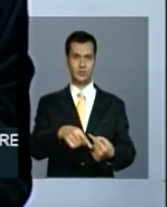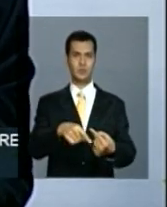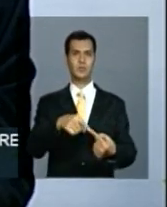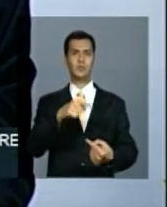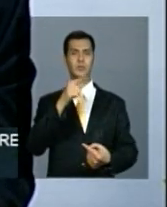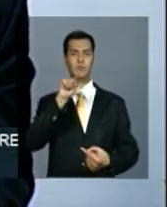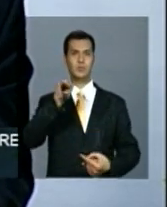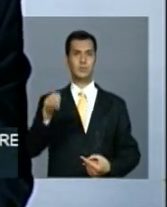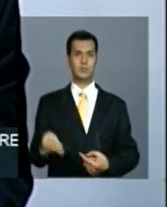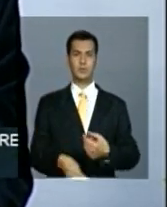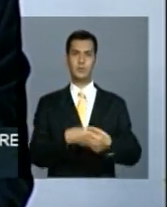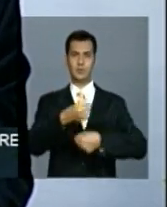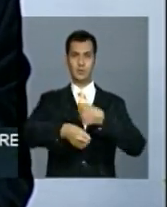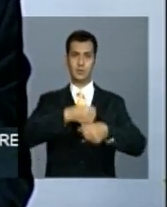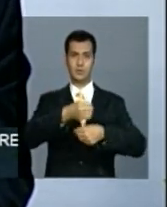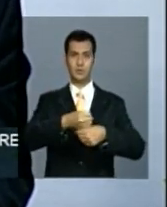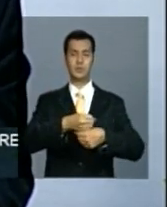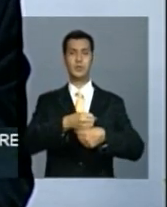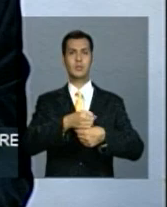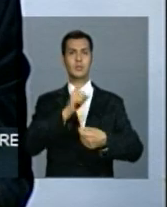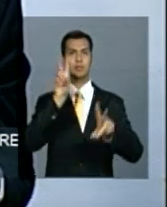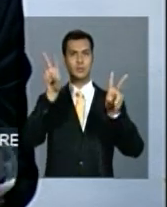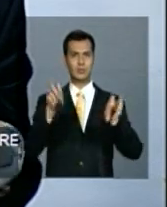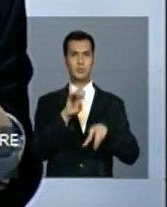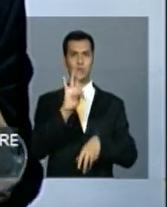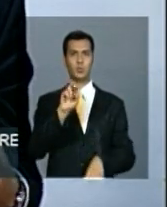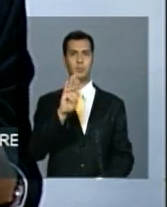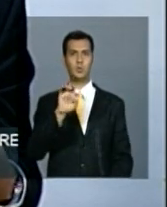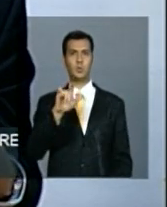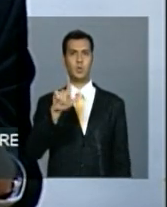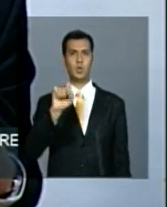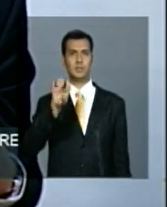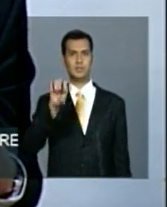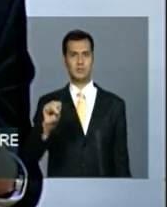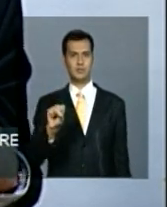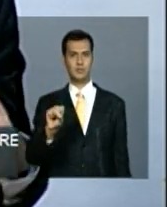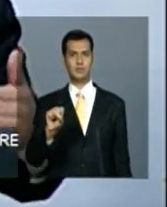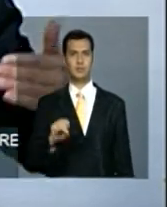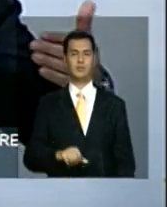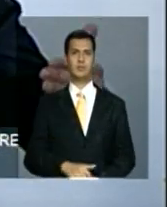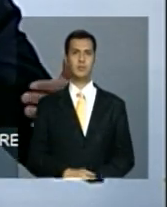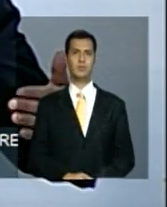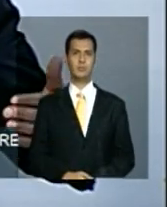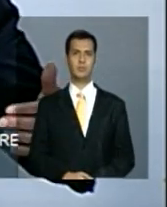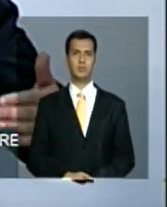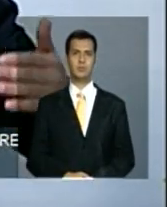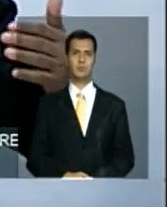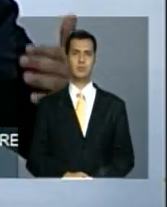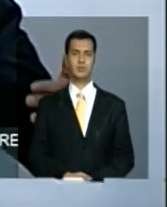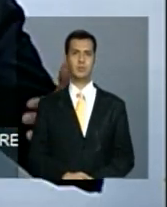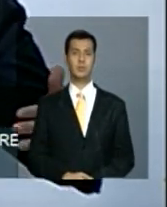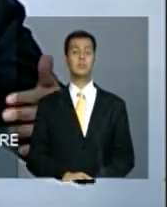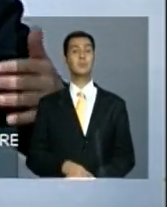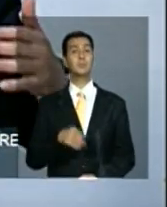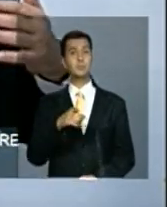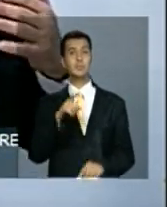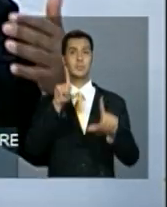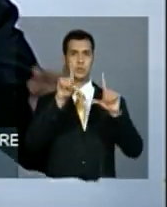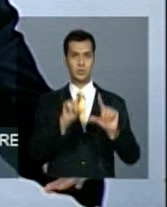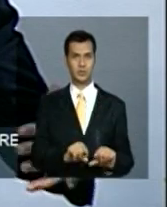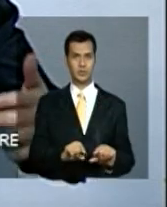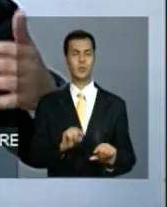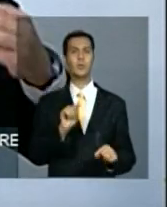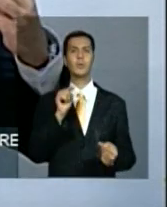para 2015 em relação à tuberculose e quando a gente busca os indicadores de saúde alguns indicadores mostram que essa redução